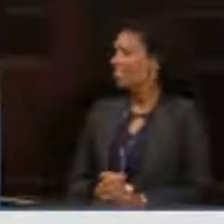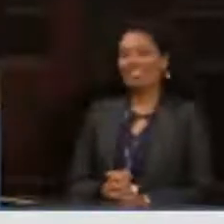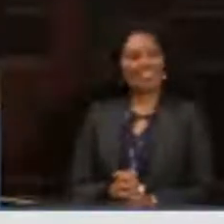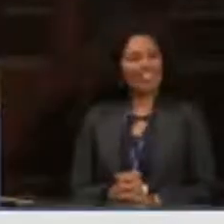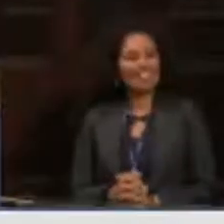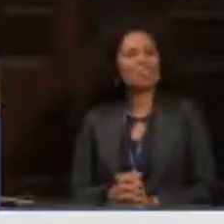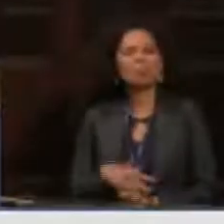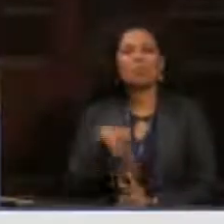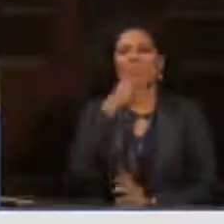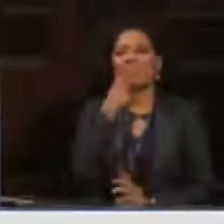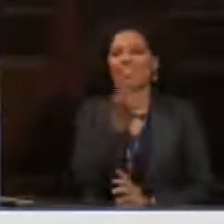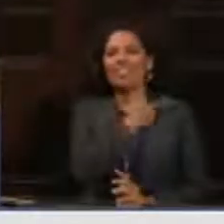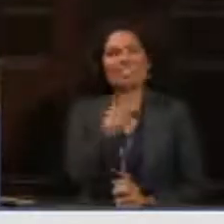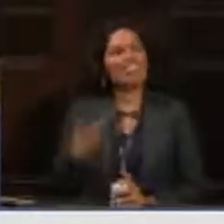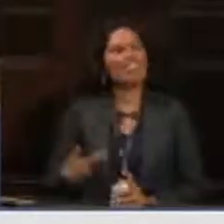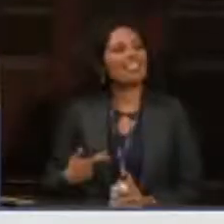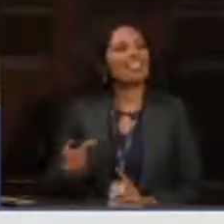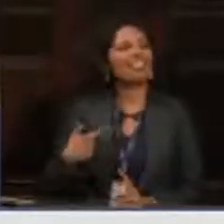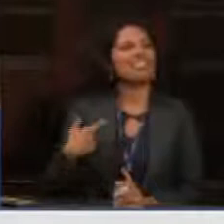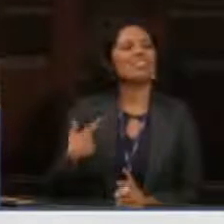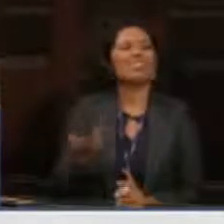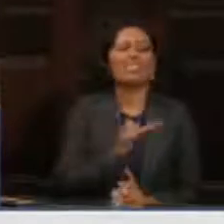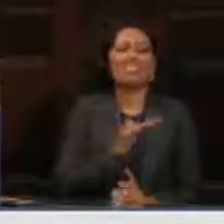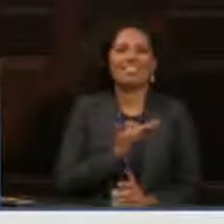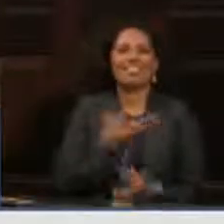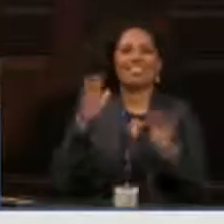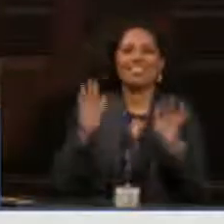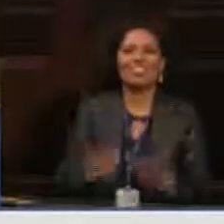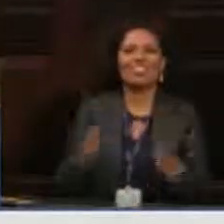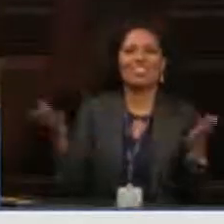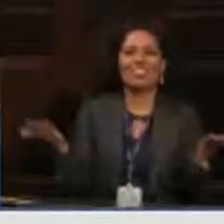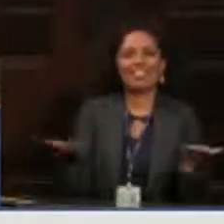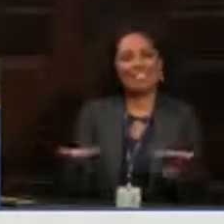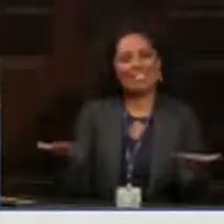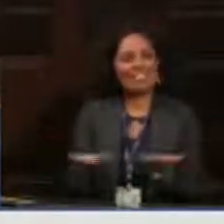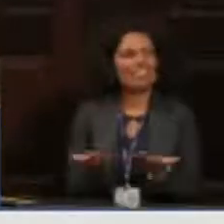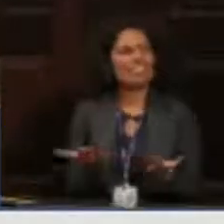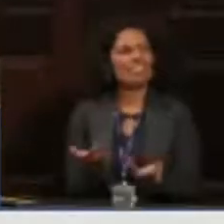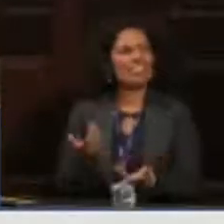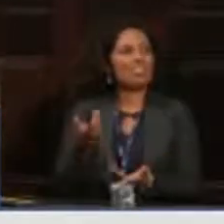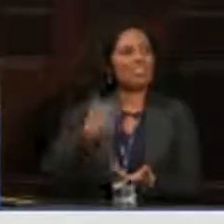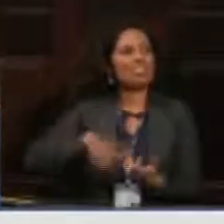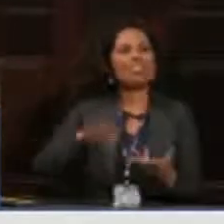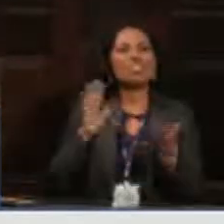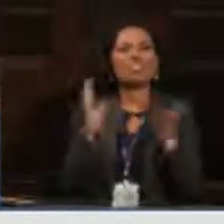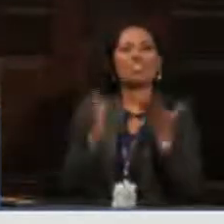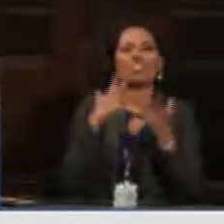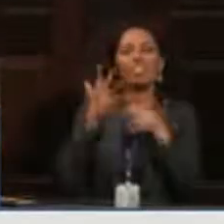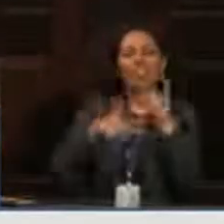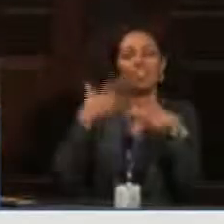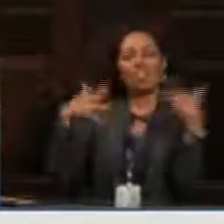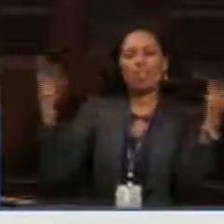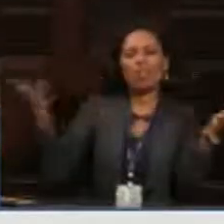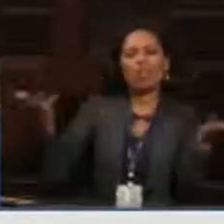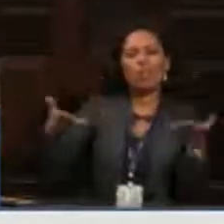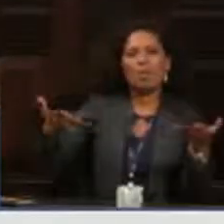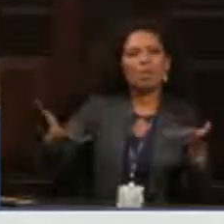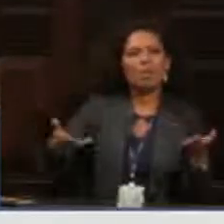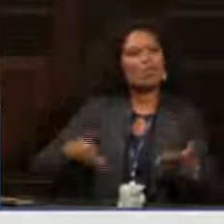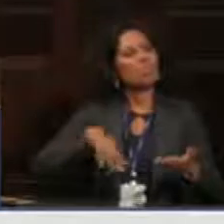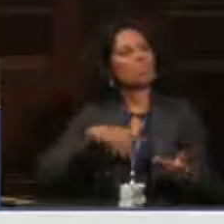senhor presidente, demais colegas presentes. O assunto que eu gostaria de falar hoje